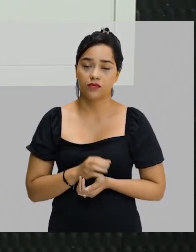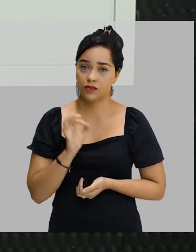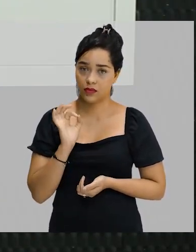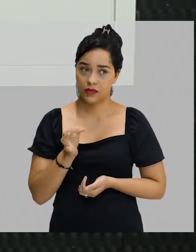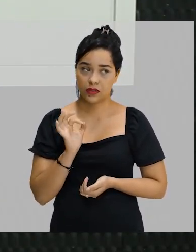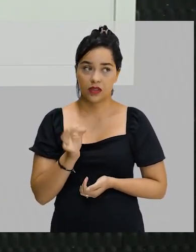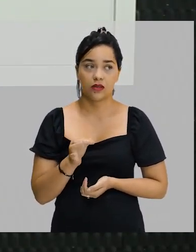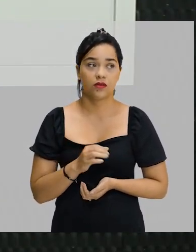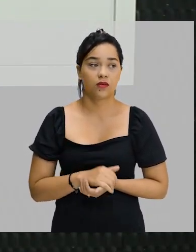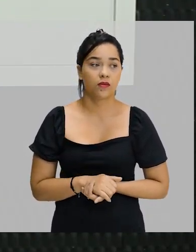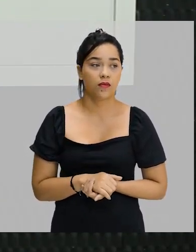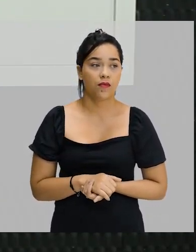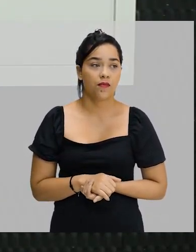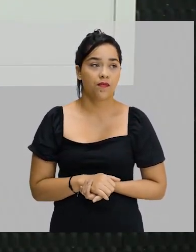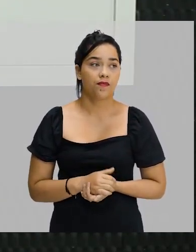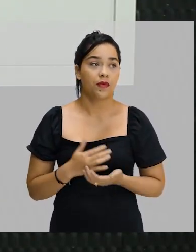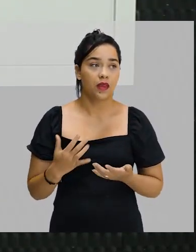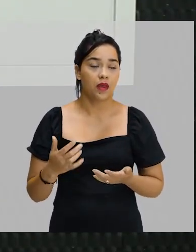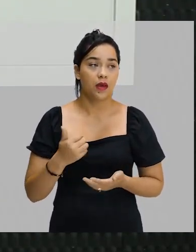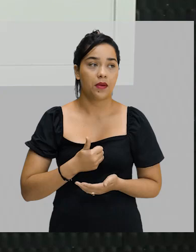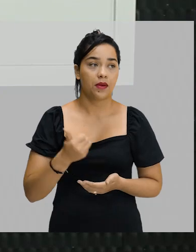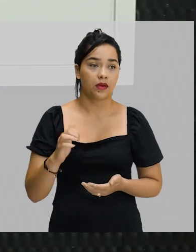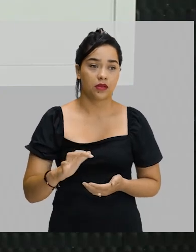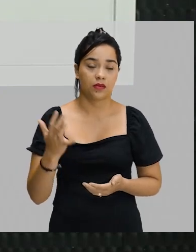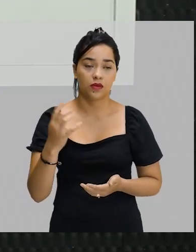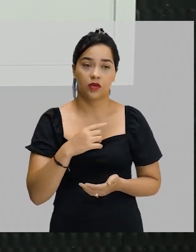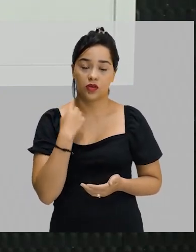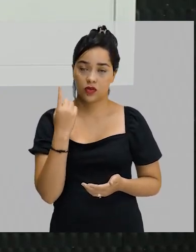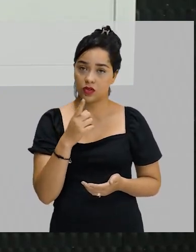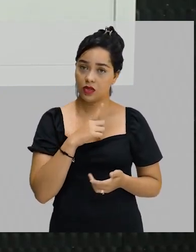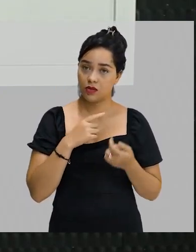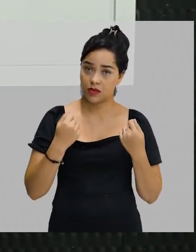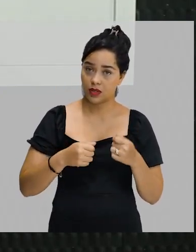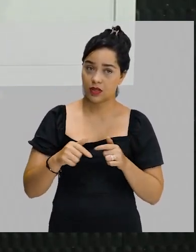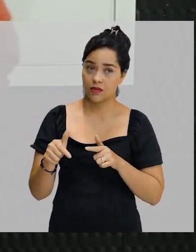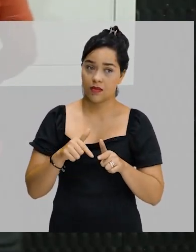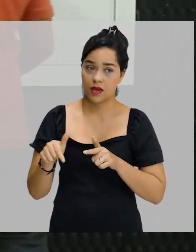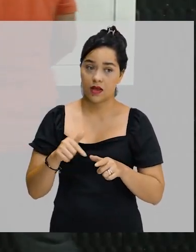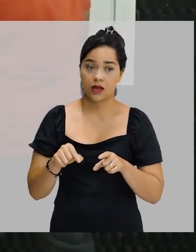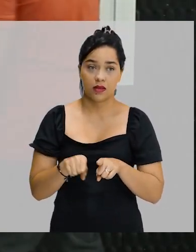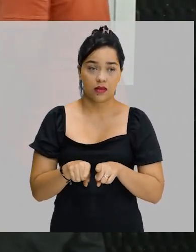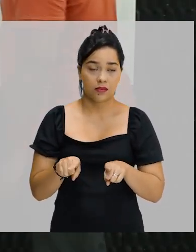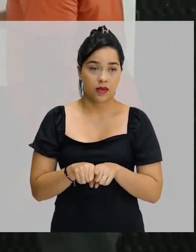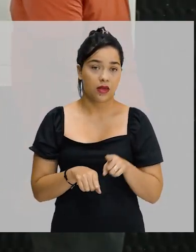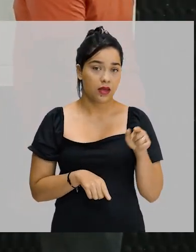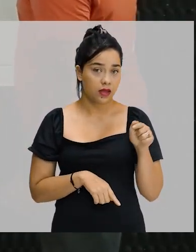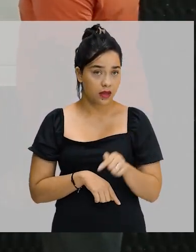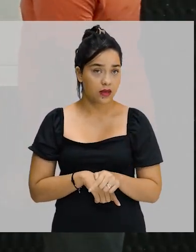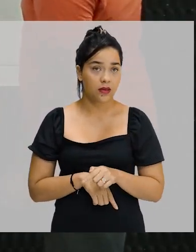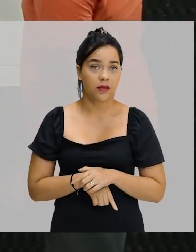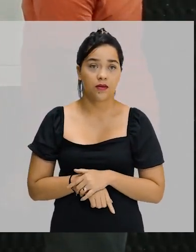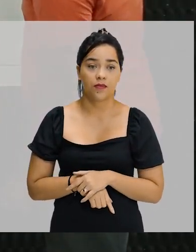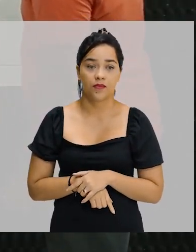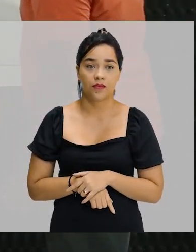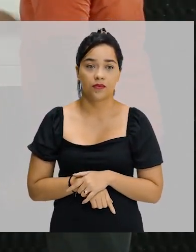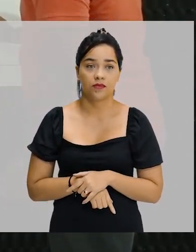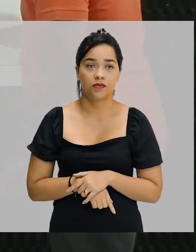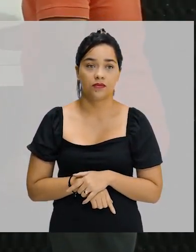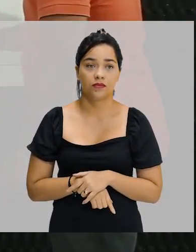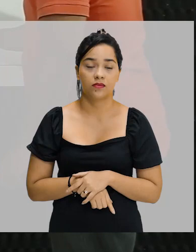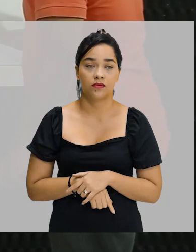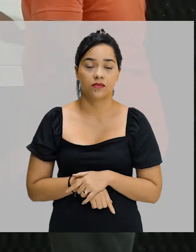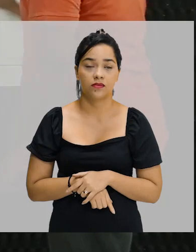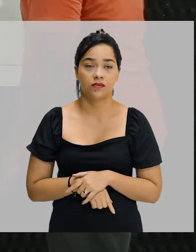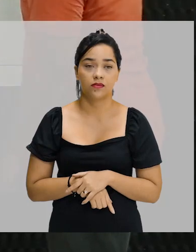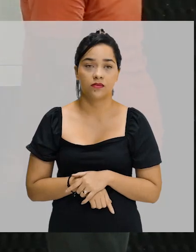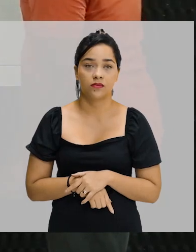ok? Então, essa é a primeira situação que a gente vai ter que trabalhar. Vou trazer isso para cá, certo? Vou